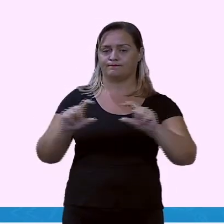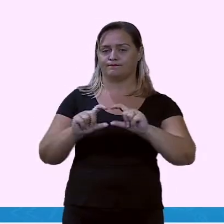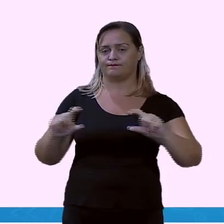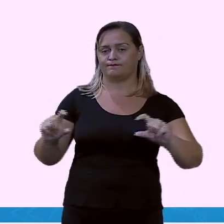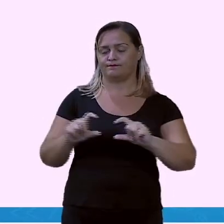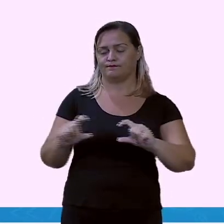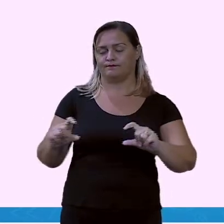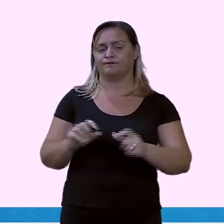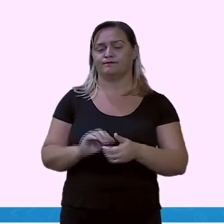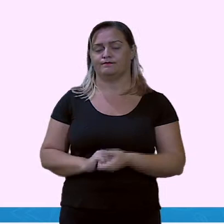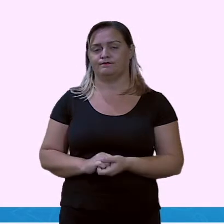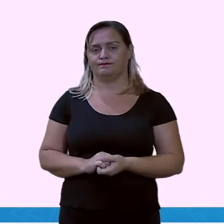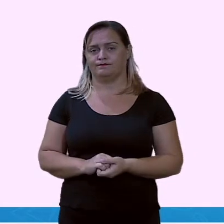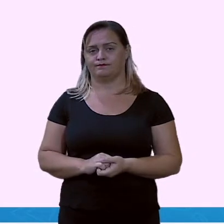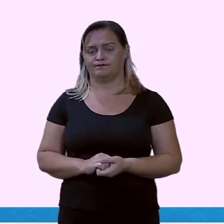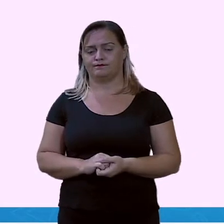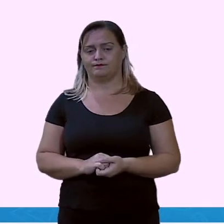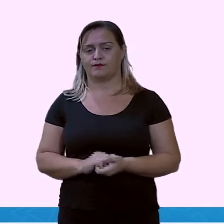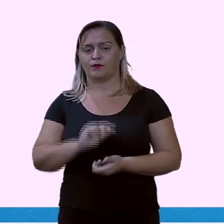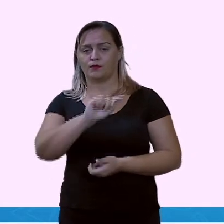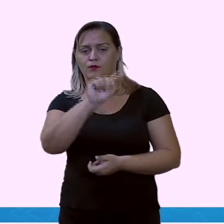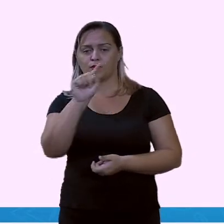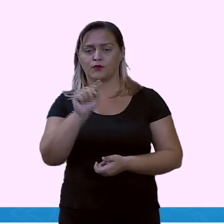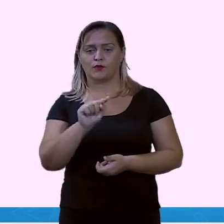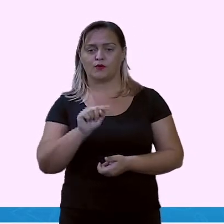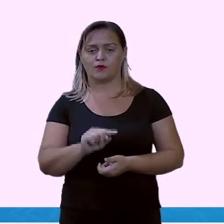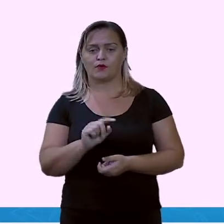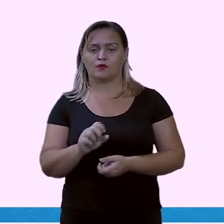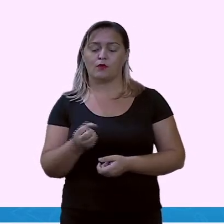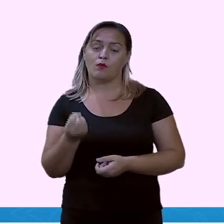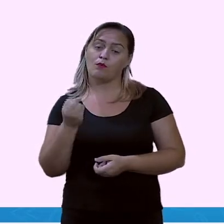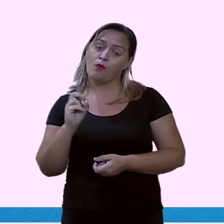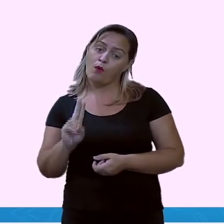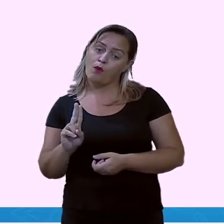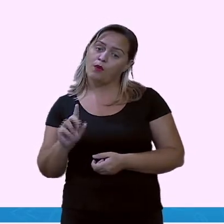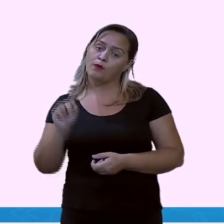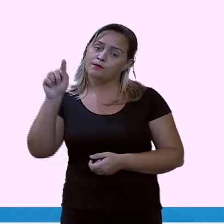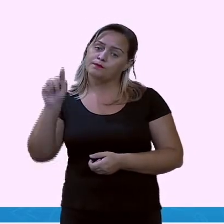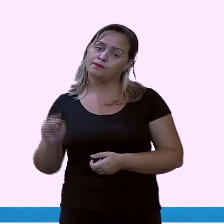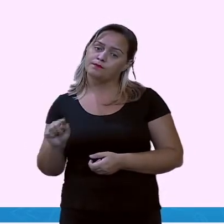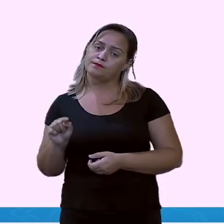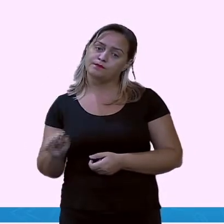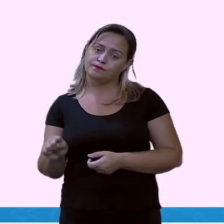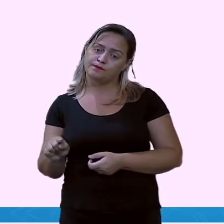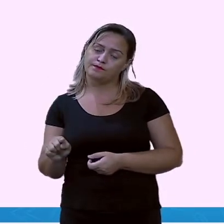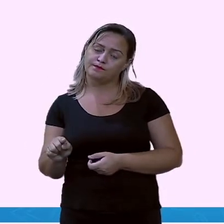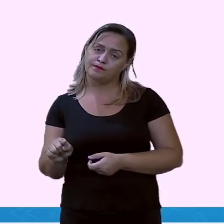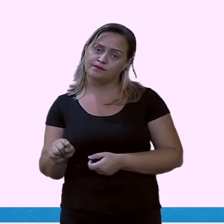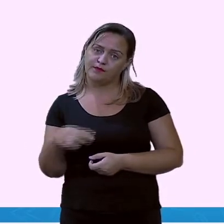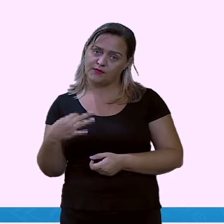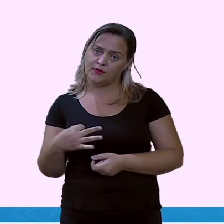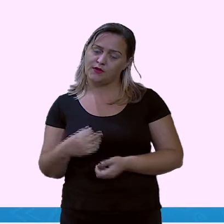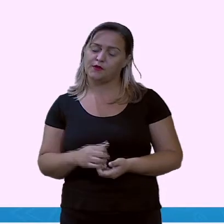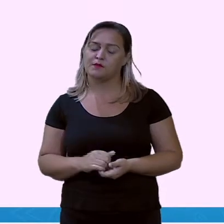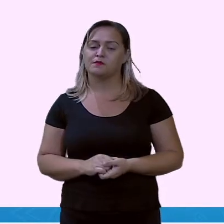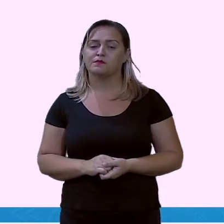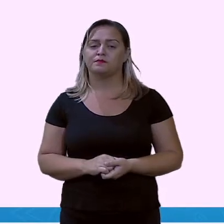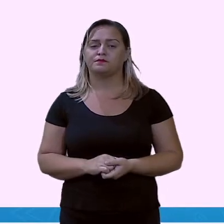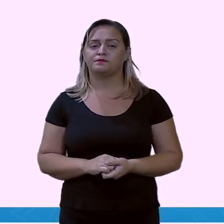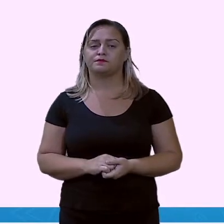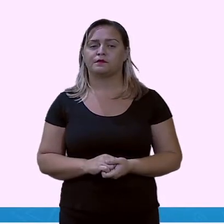com ponto de interrogação ou ponto de exclamação. Então, aqui eu